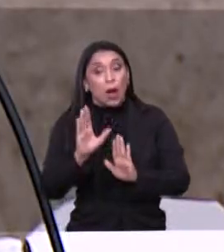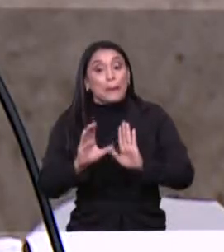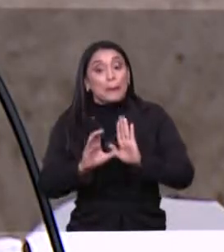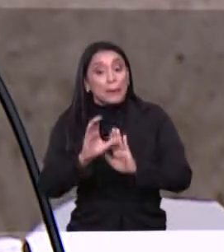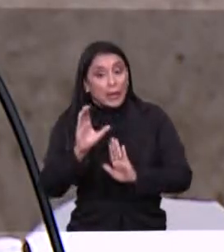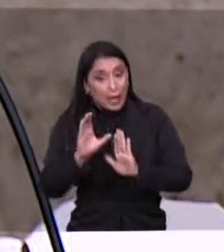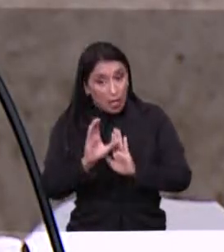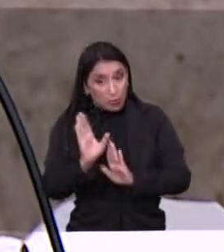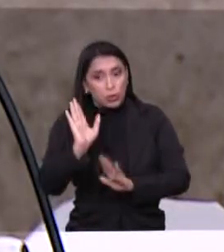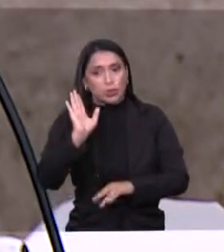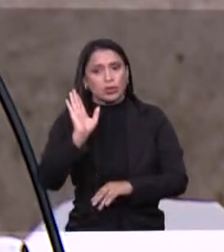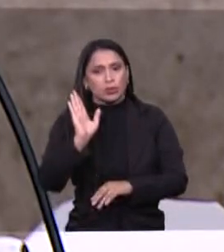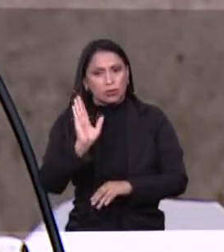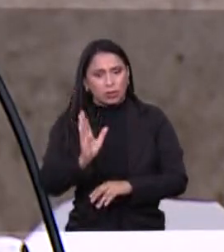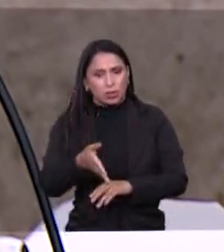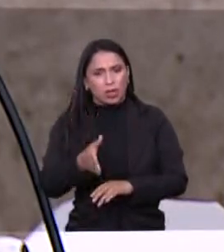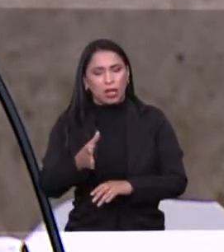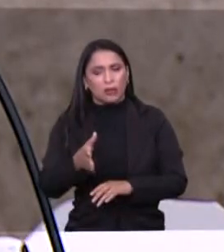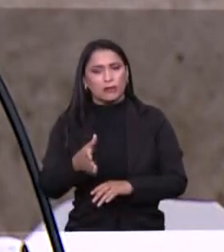caput foi declarado